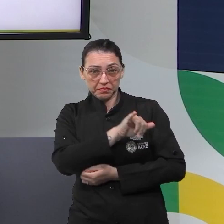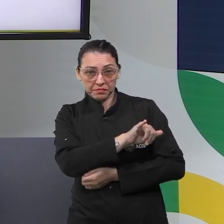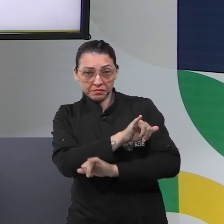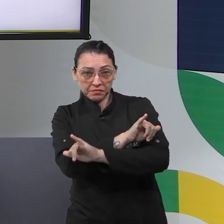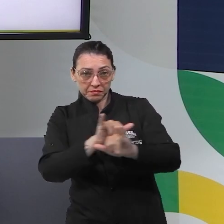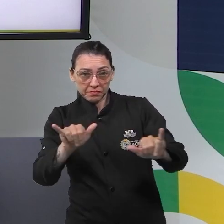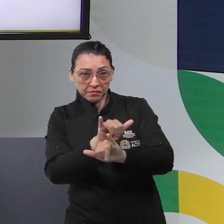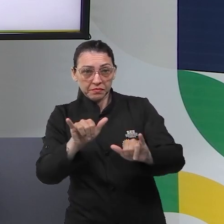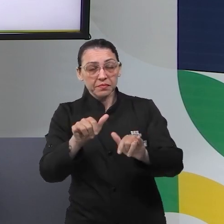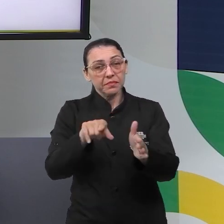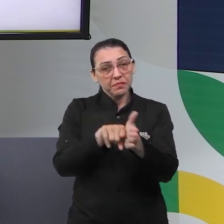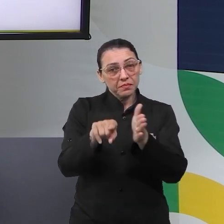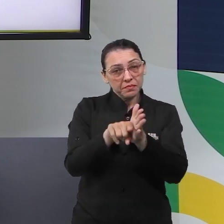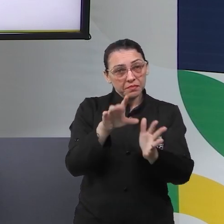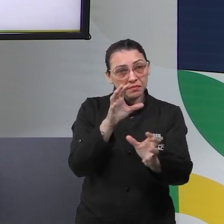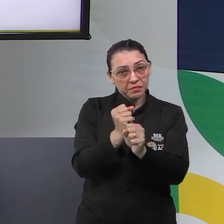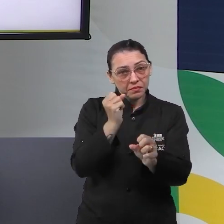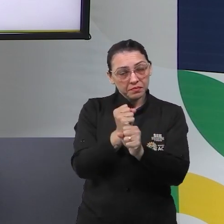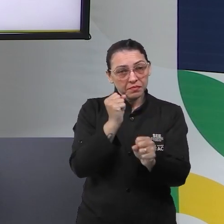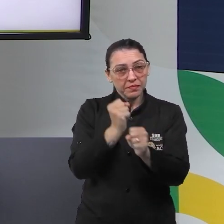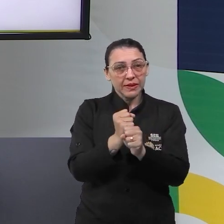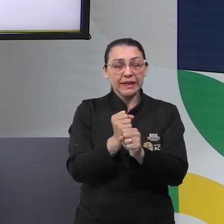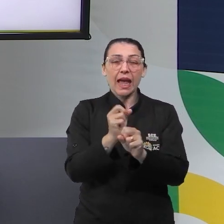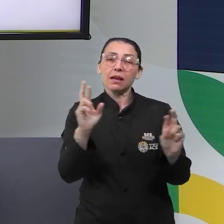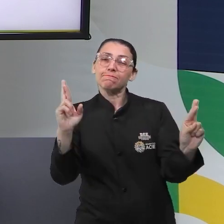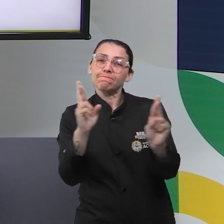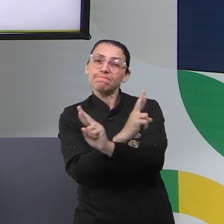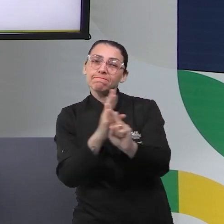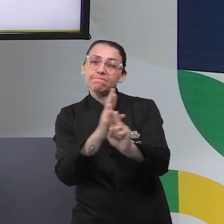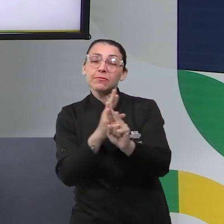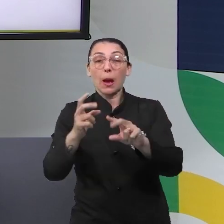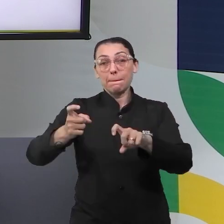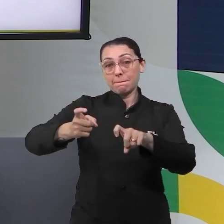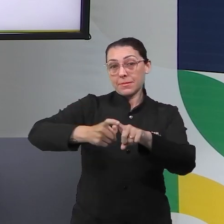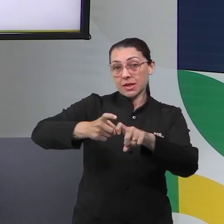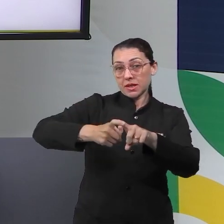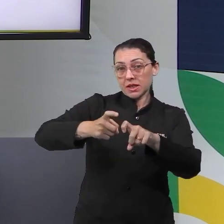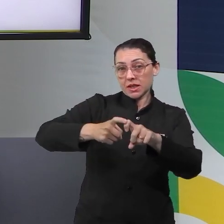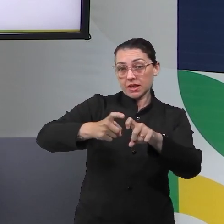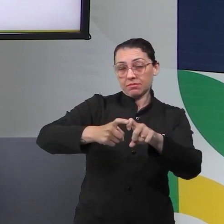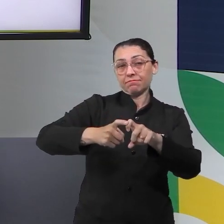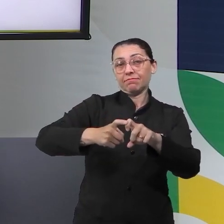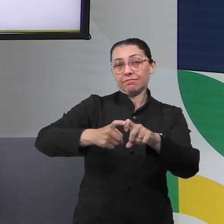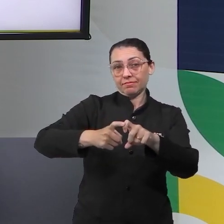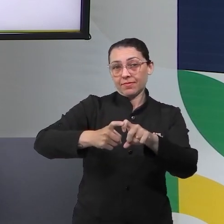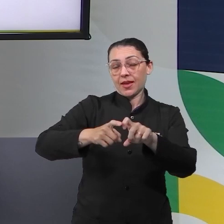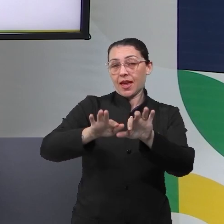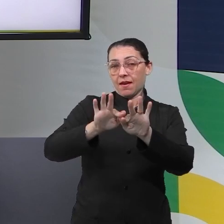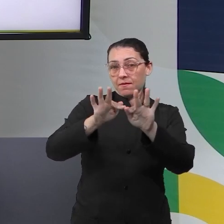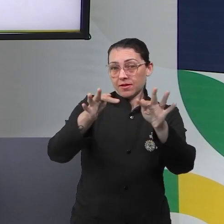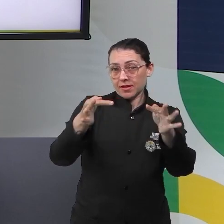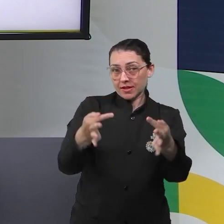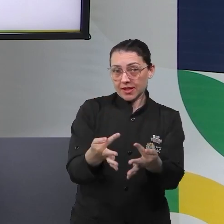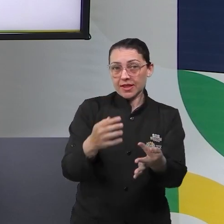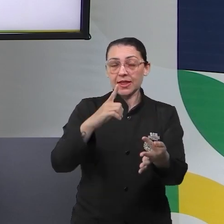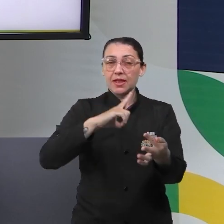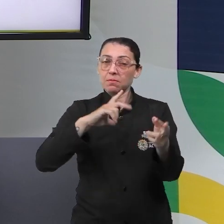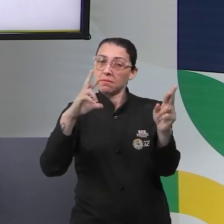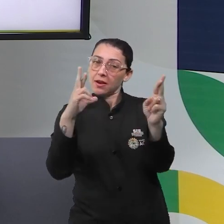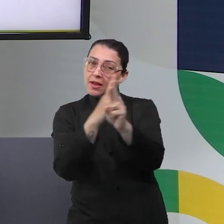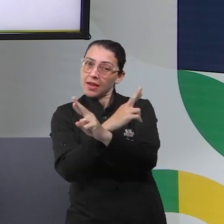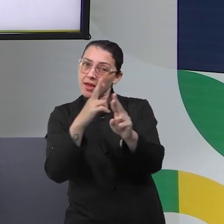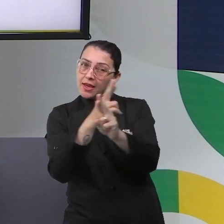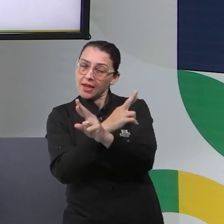que esses problemas de meia-vida, eles estão muito relacionados com a medicina. A função exponencial, ela tem uma